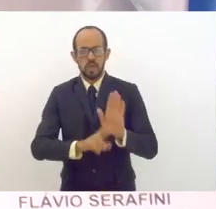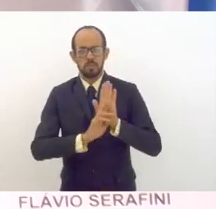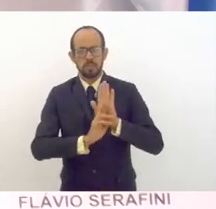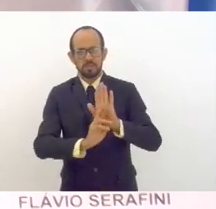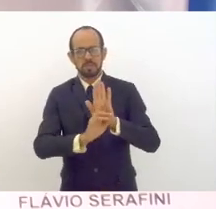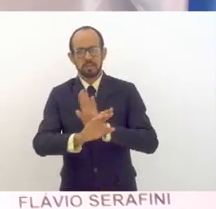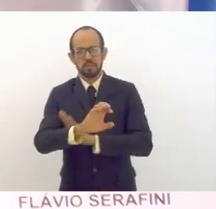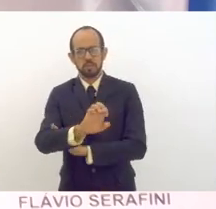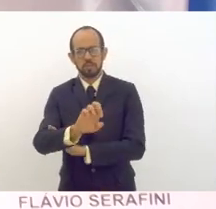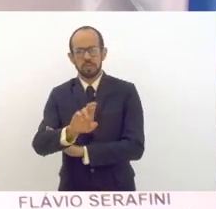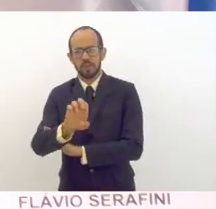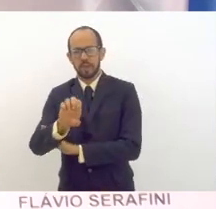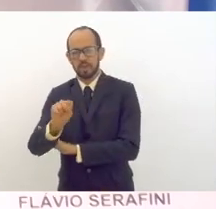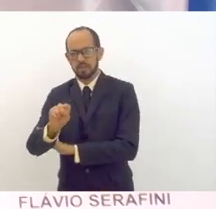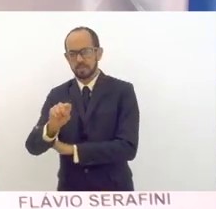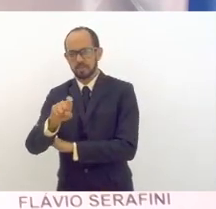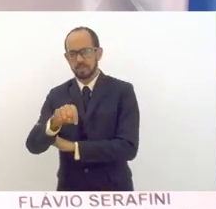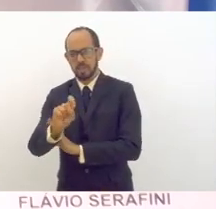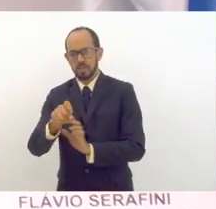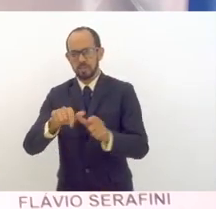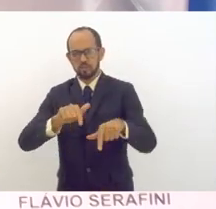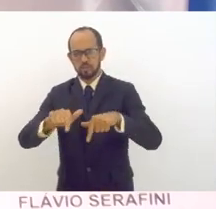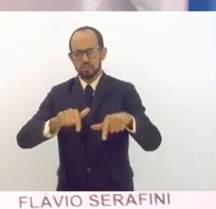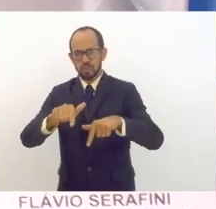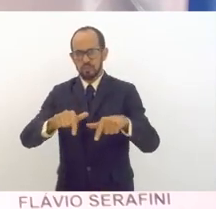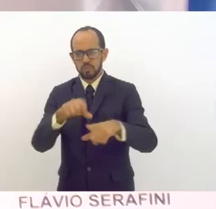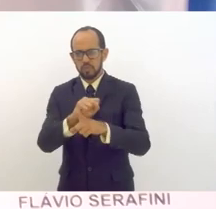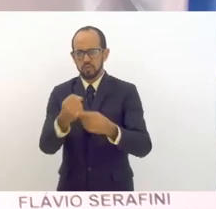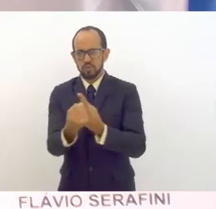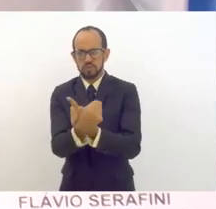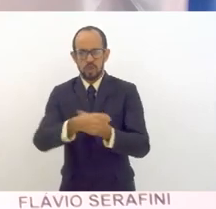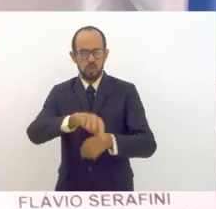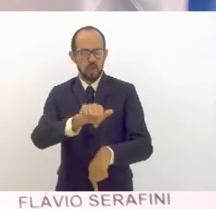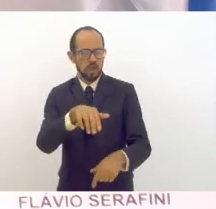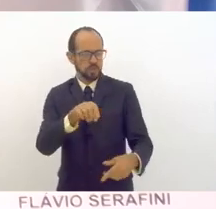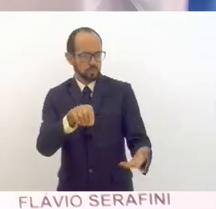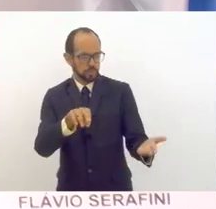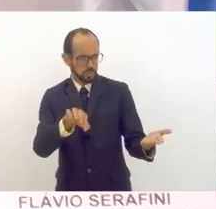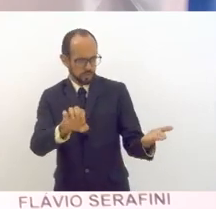do Conselho Regional de Serviço Social, é o Alexandre, que vai fazer uso da palavra.